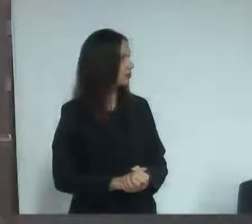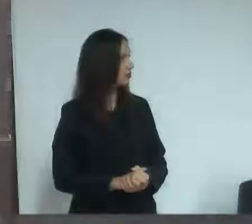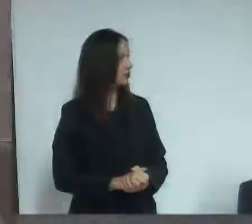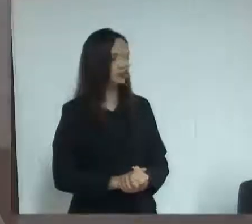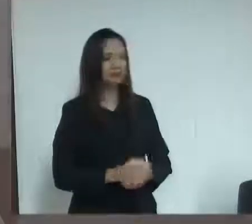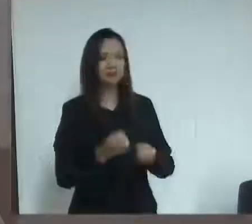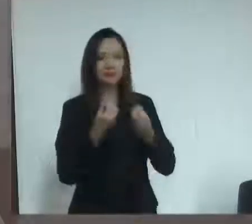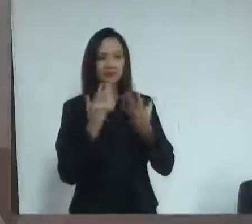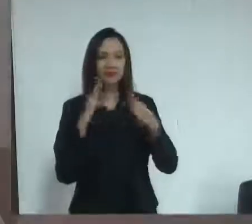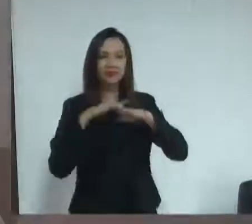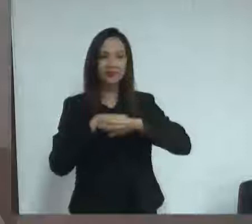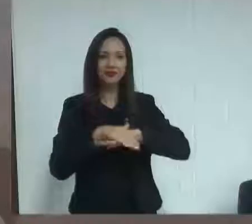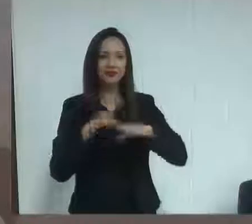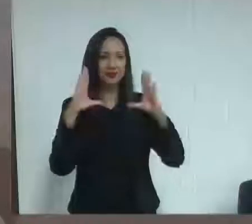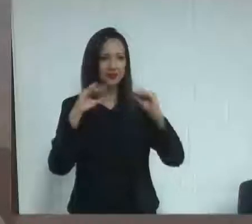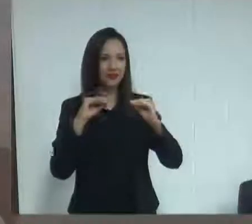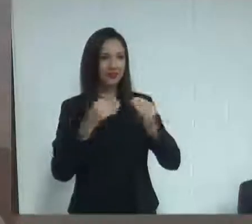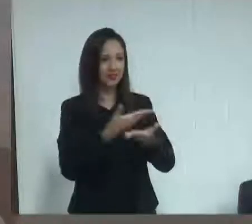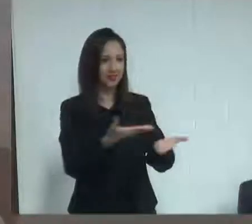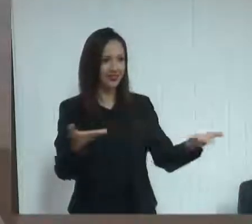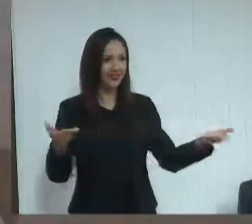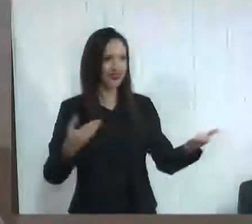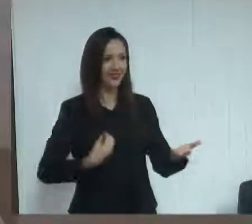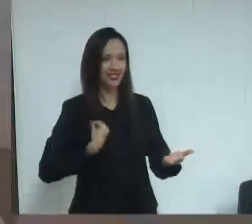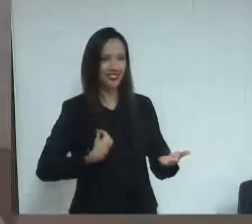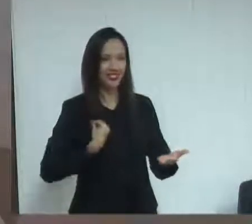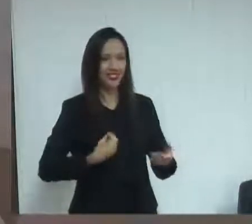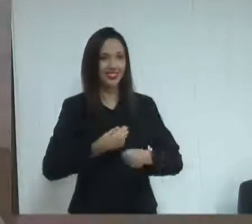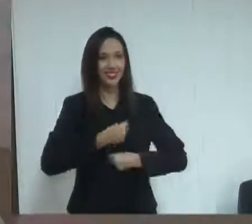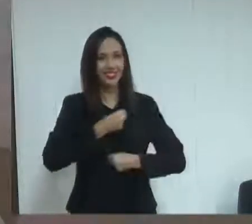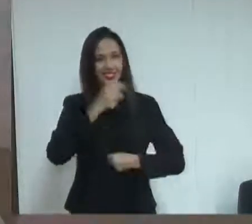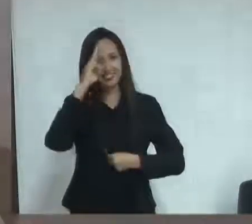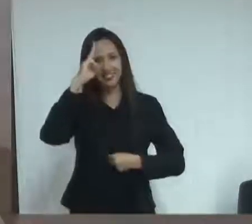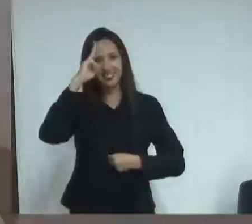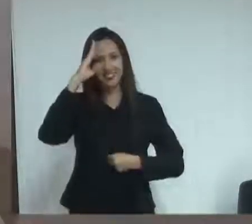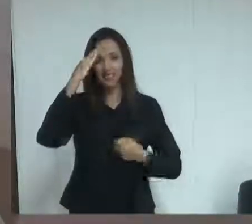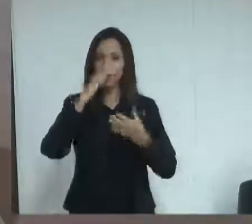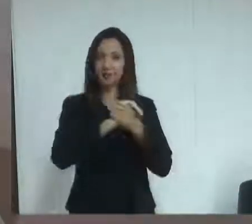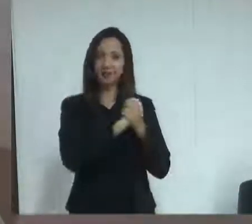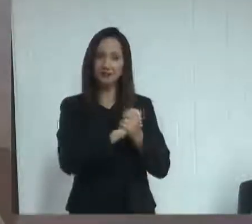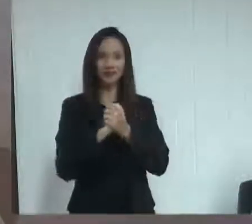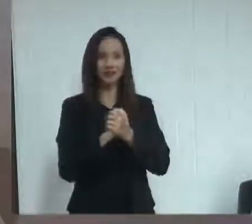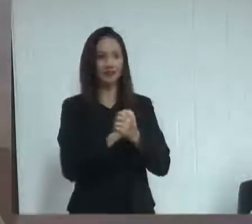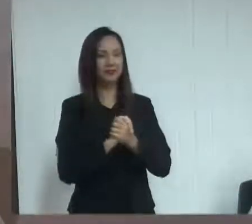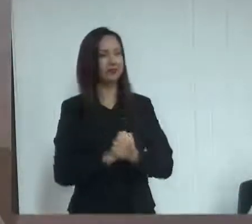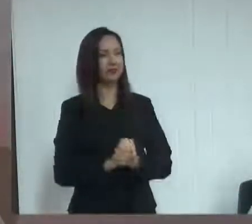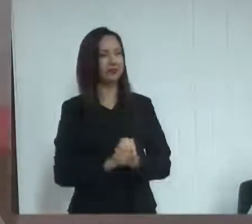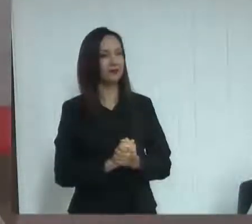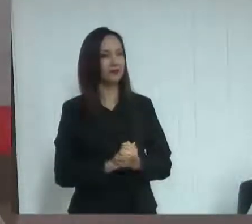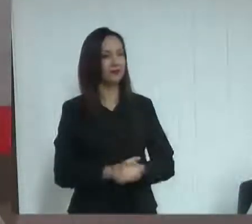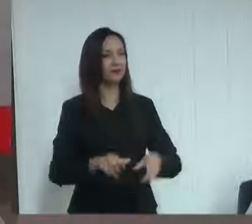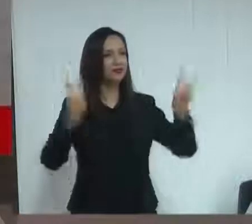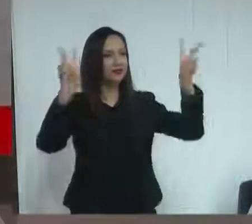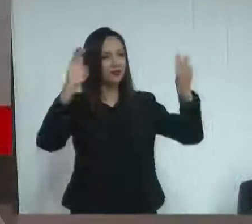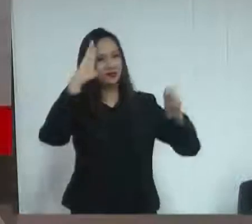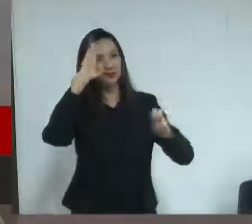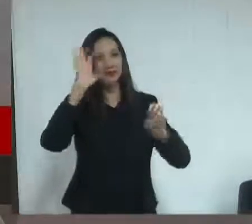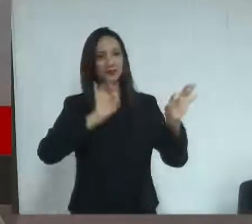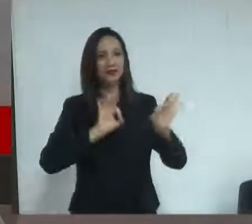Boa noite ao povo presente, escoteiros, parabéns. Sobre o projeto,